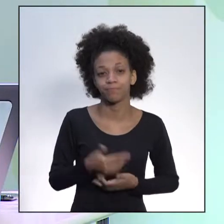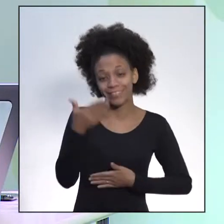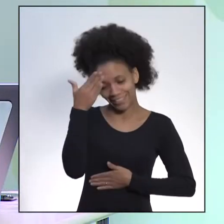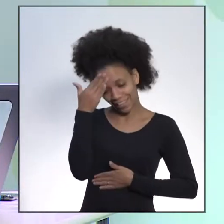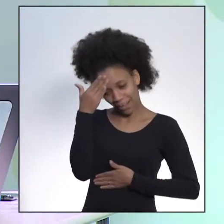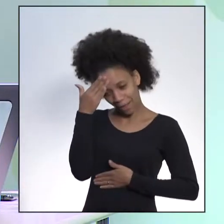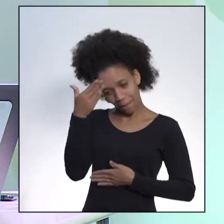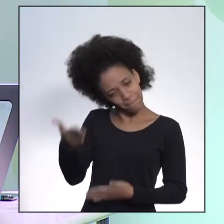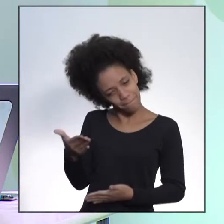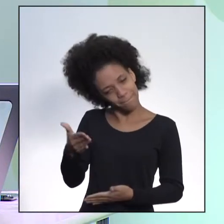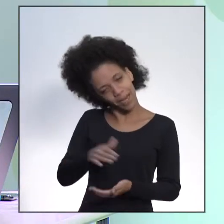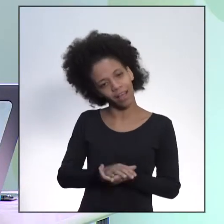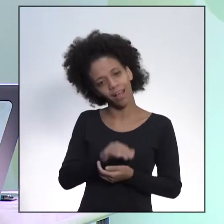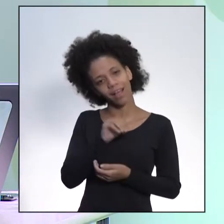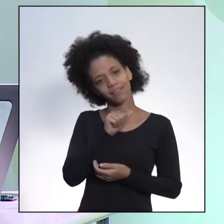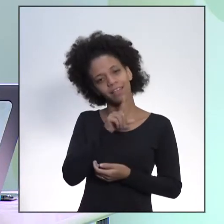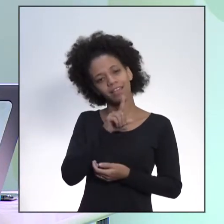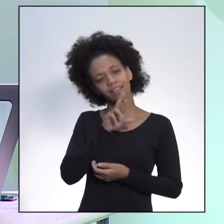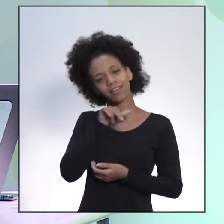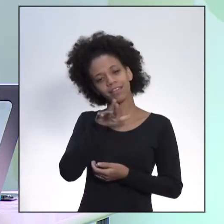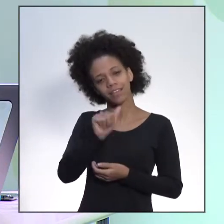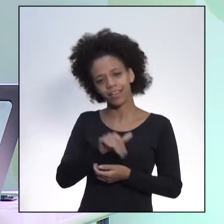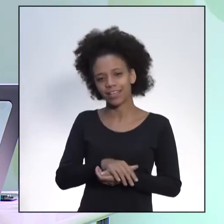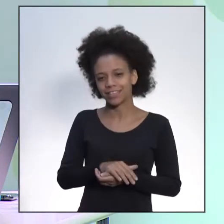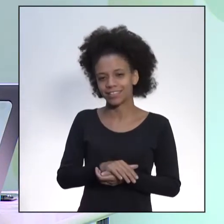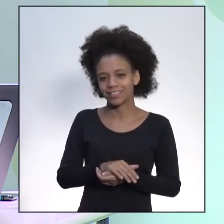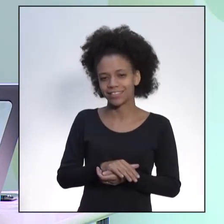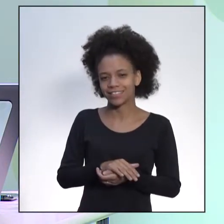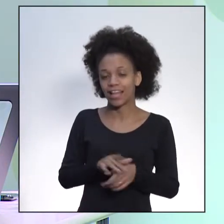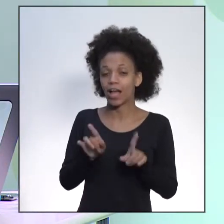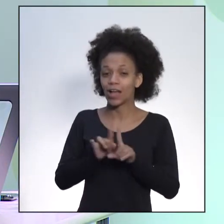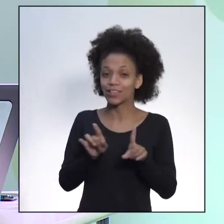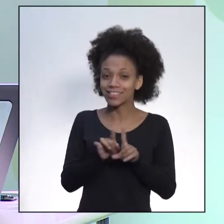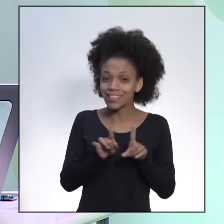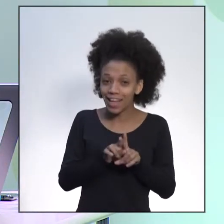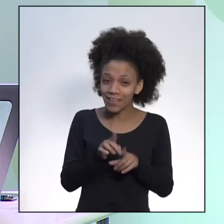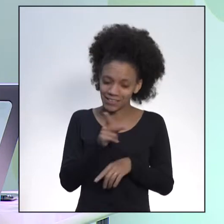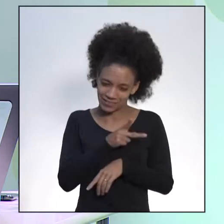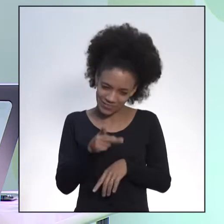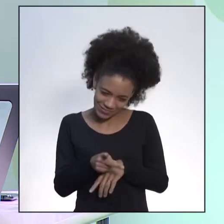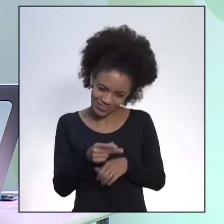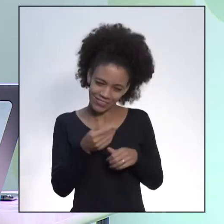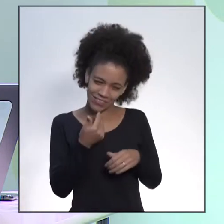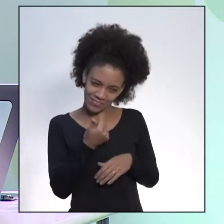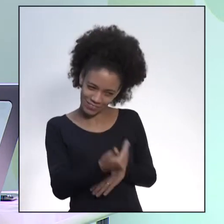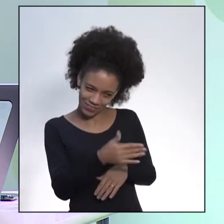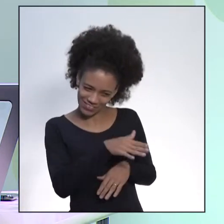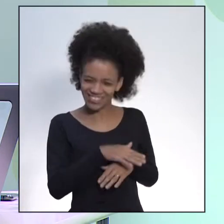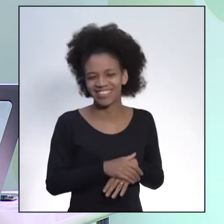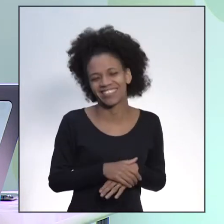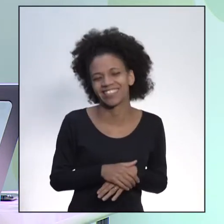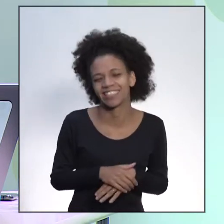obrigado, Adriana. Vou fazer a correção, vou chamar também agora de professora. Obrigada.